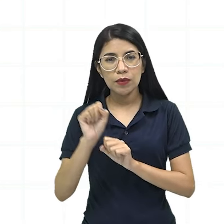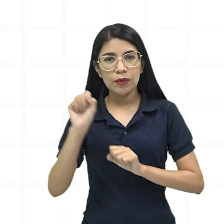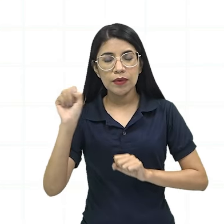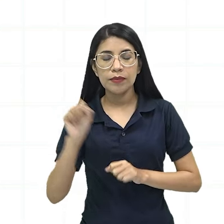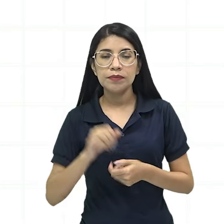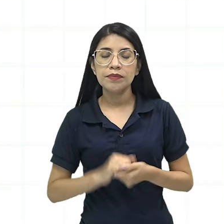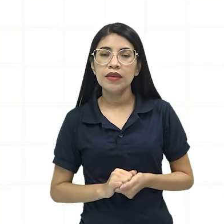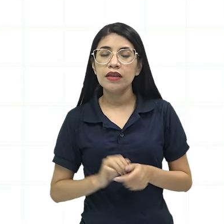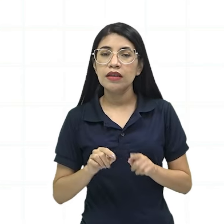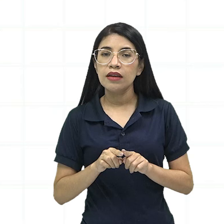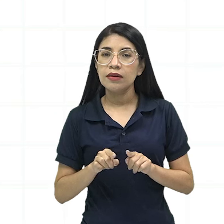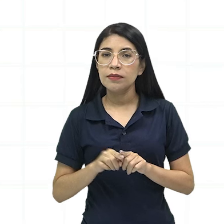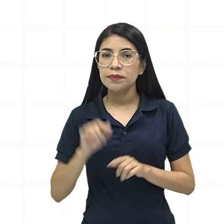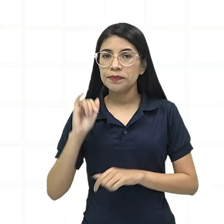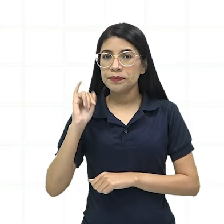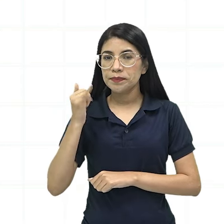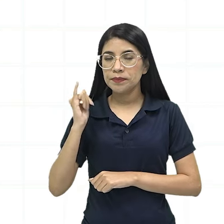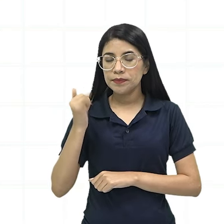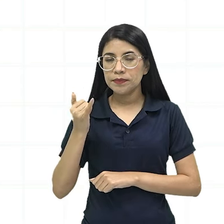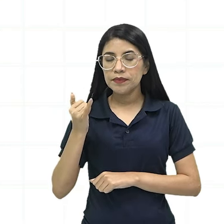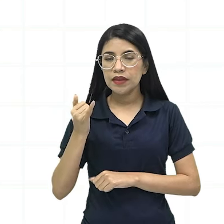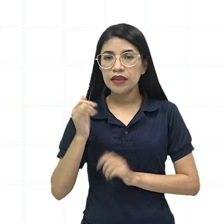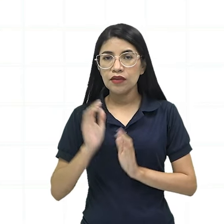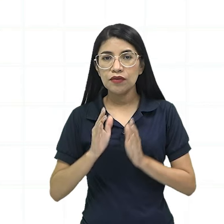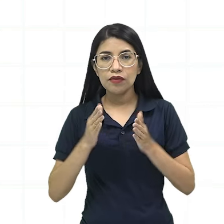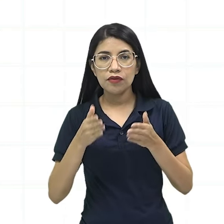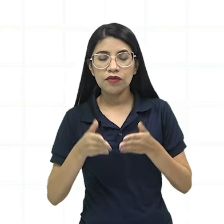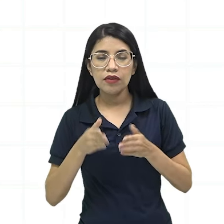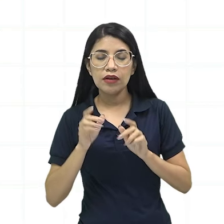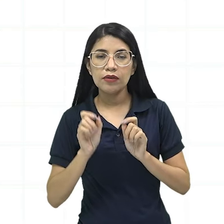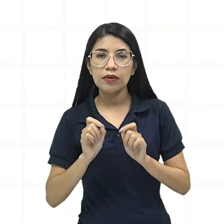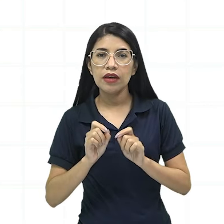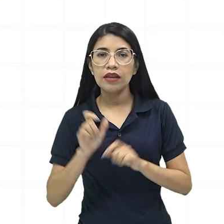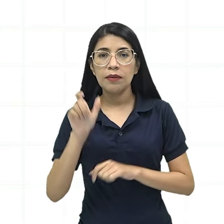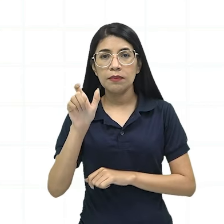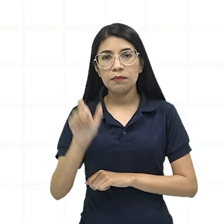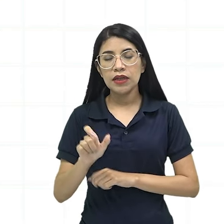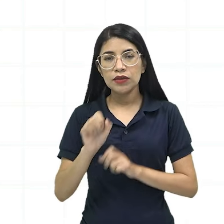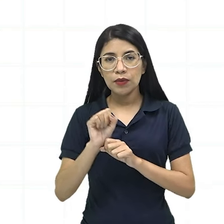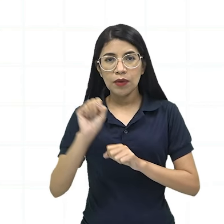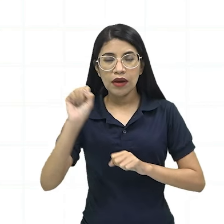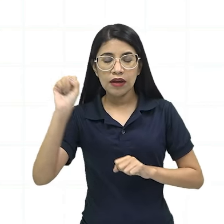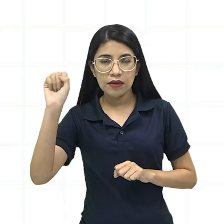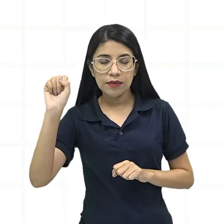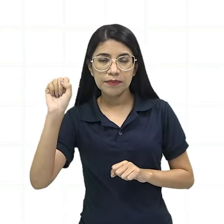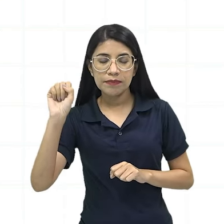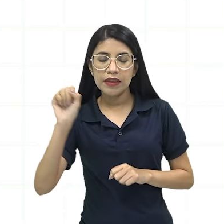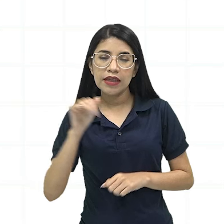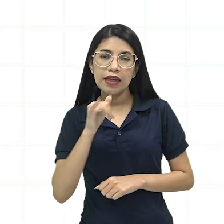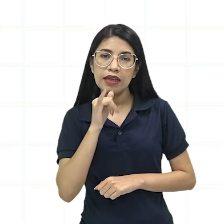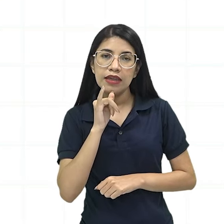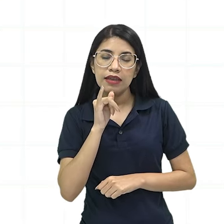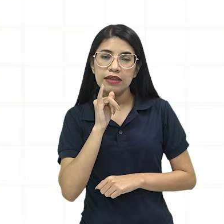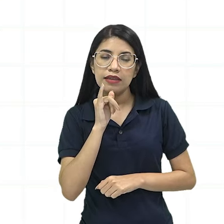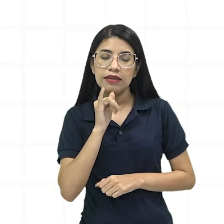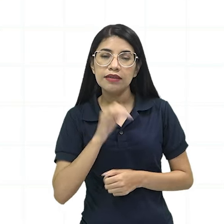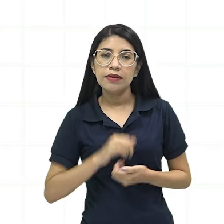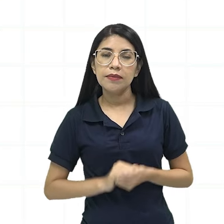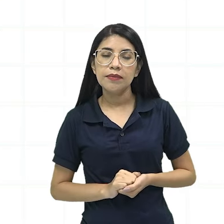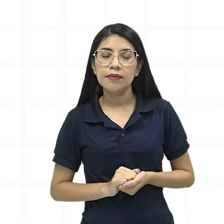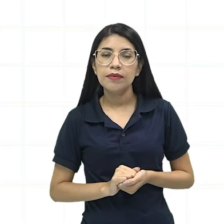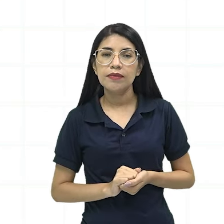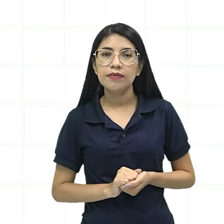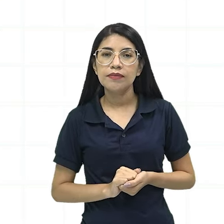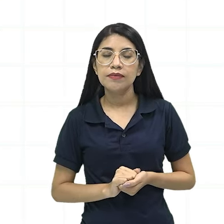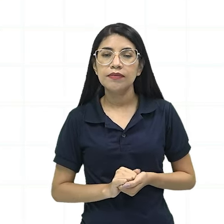gênero, né, essas narrativas, elas são centradas na figura de um herói. É como se fosse, né,